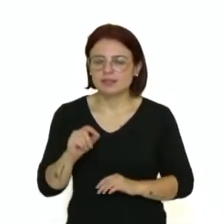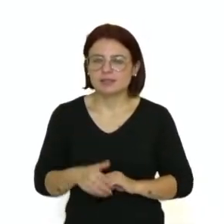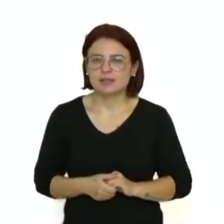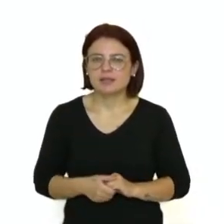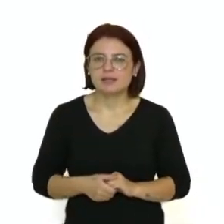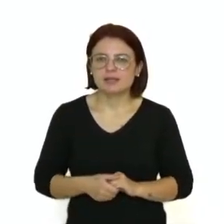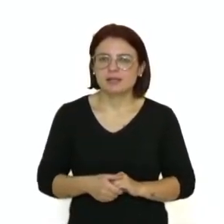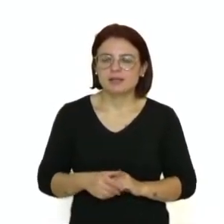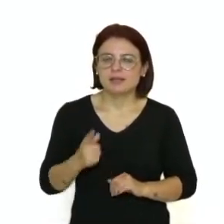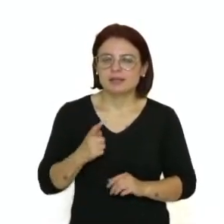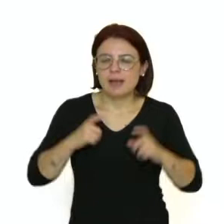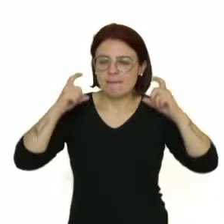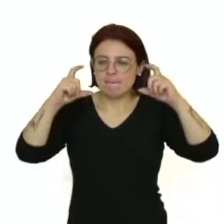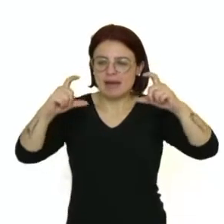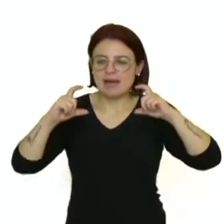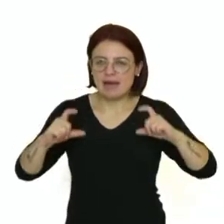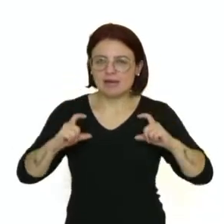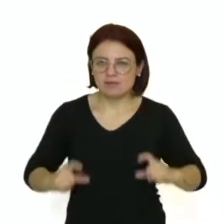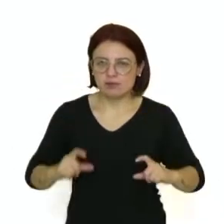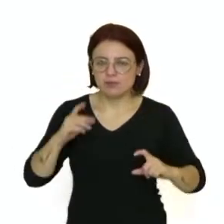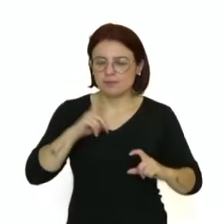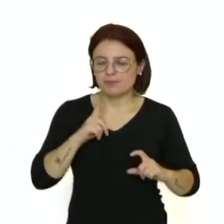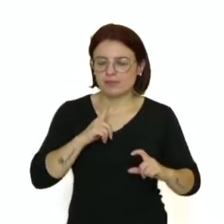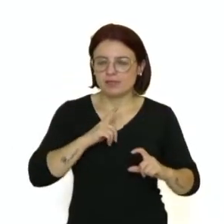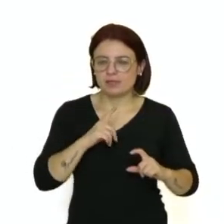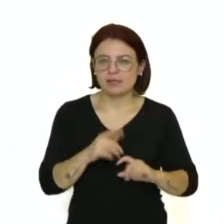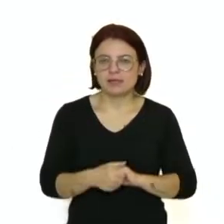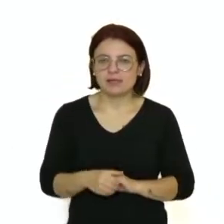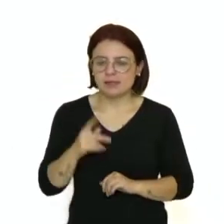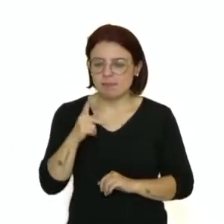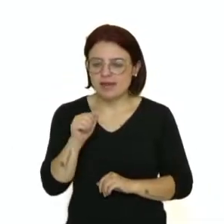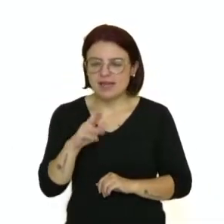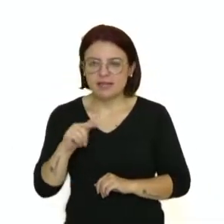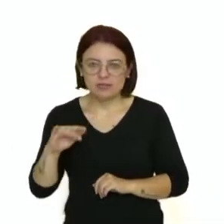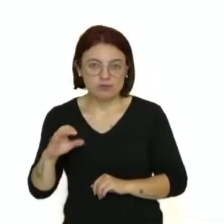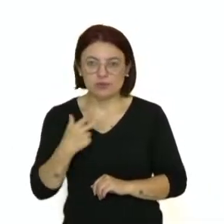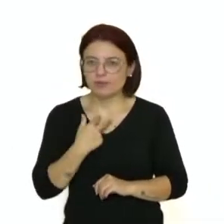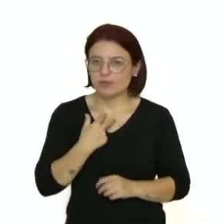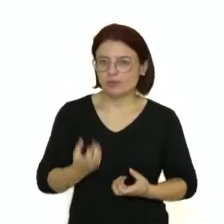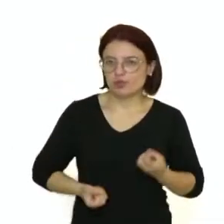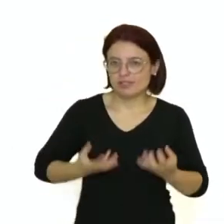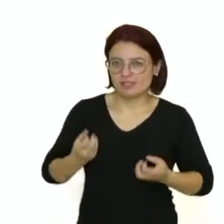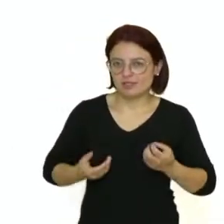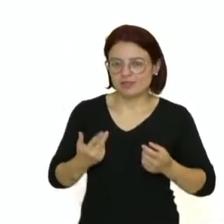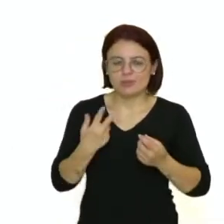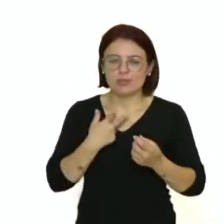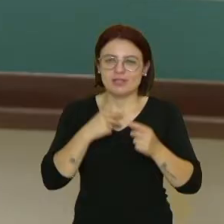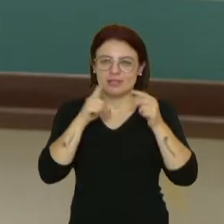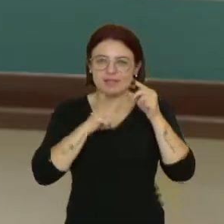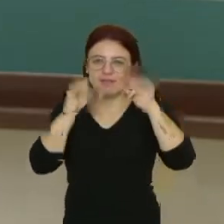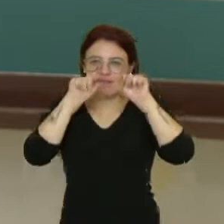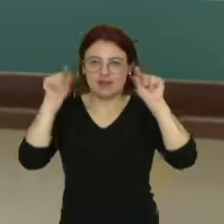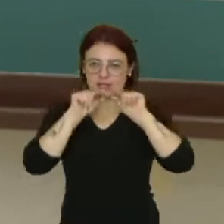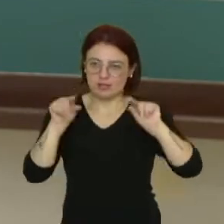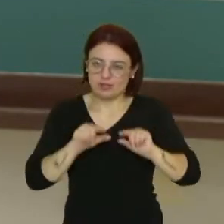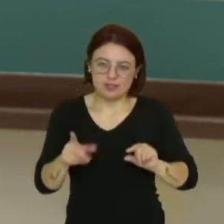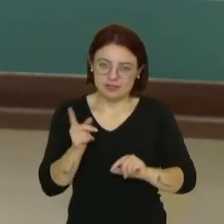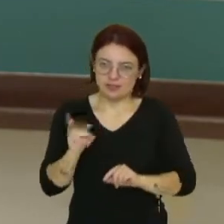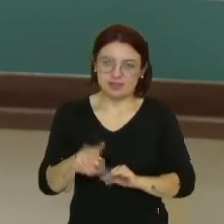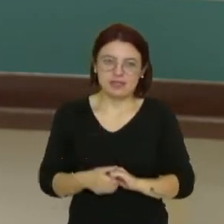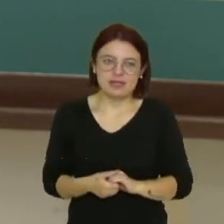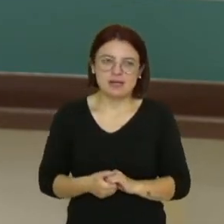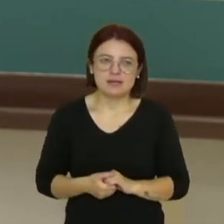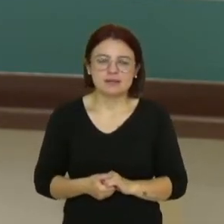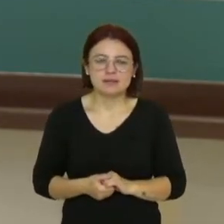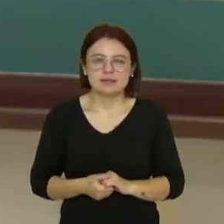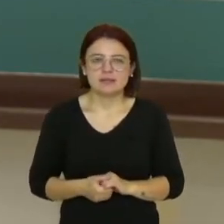de parágrafos, ou seja, ele não pode ser igual a um poema que é escrito por meio de versos, certo? Então, quando você for escrever